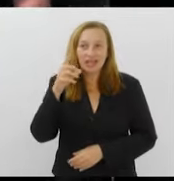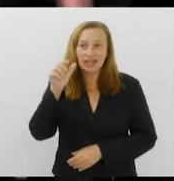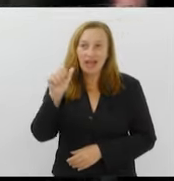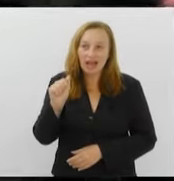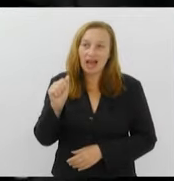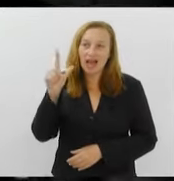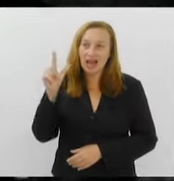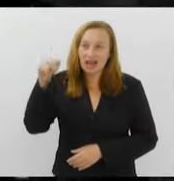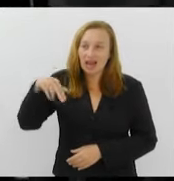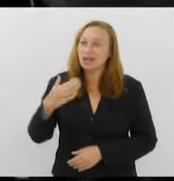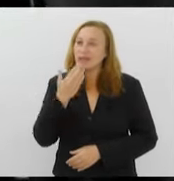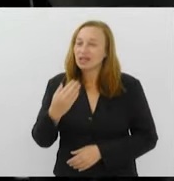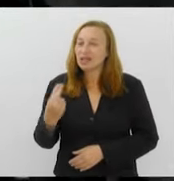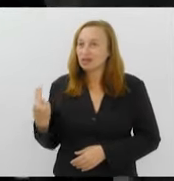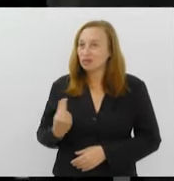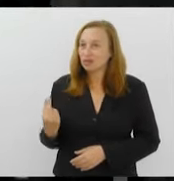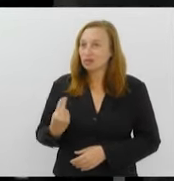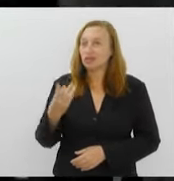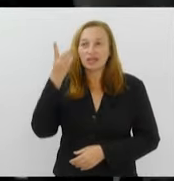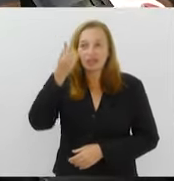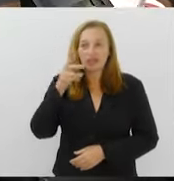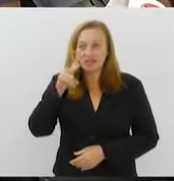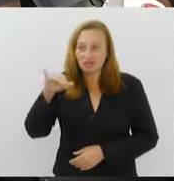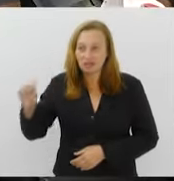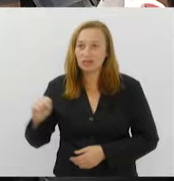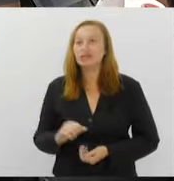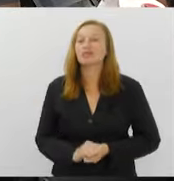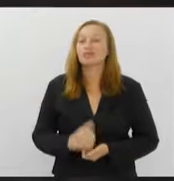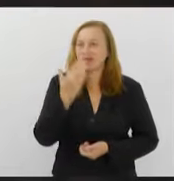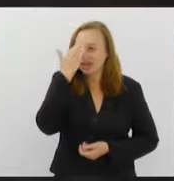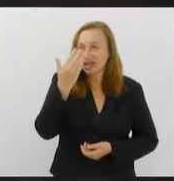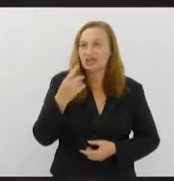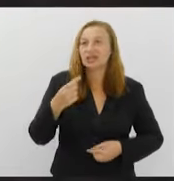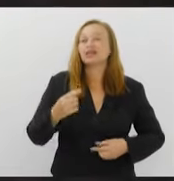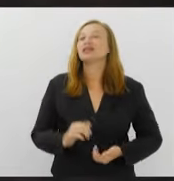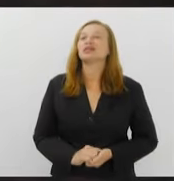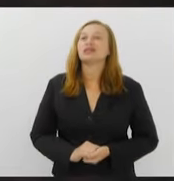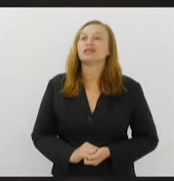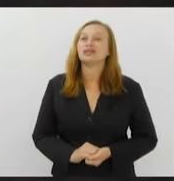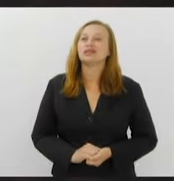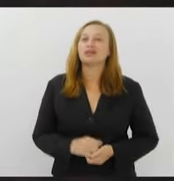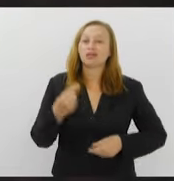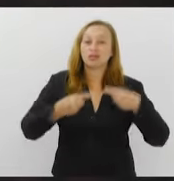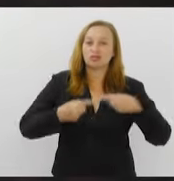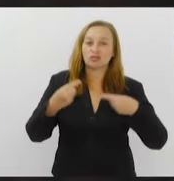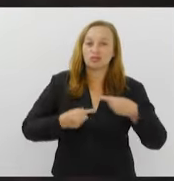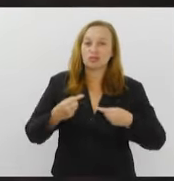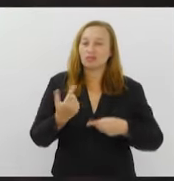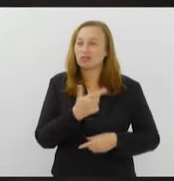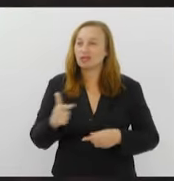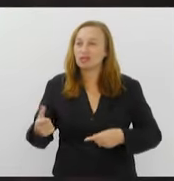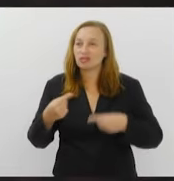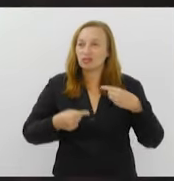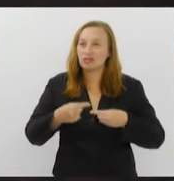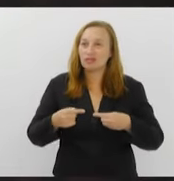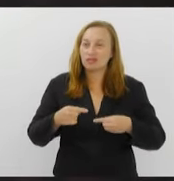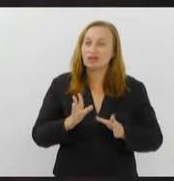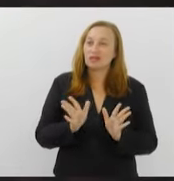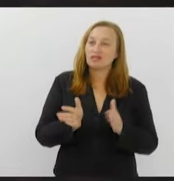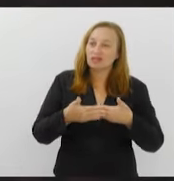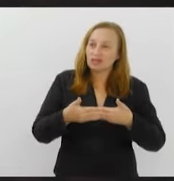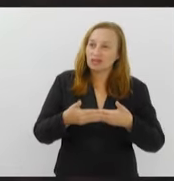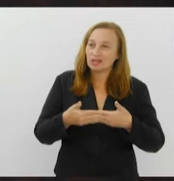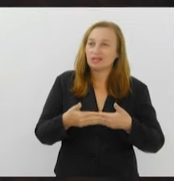solicitar com a autoria o deputado Vinícius. Muito obrigado. Com os pareceres emitidos, em discussão, não havendo quem queira discutir,